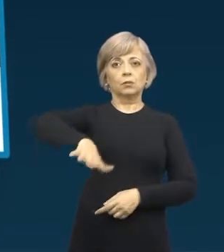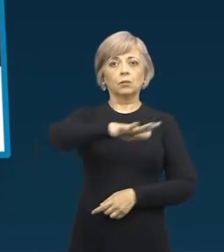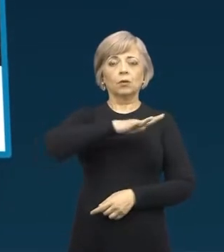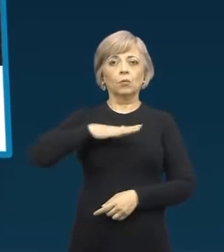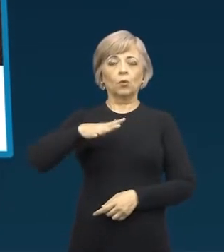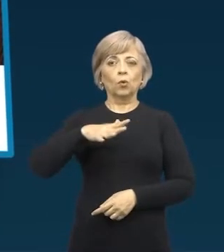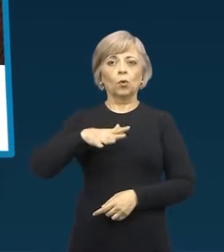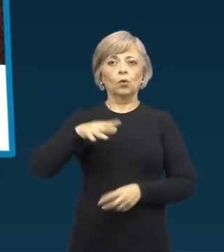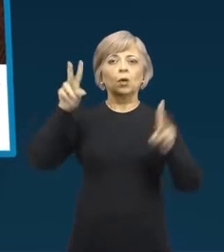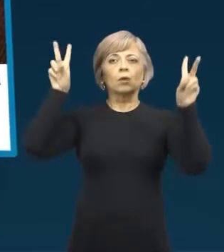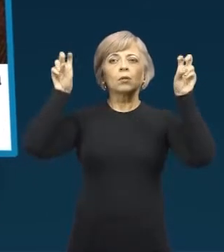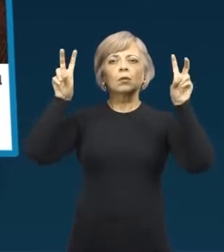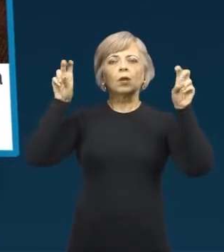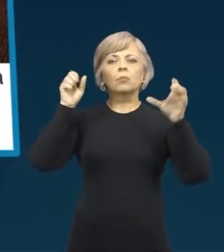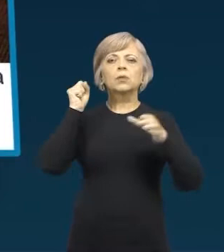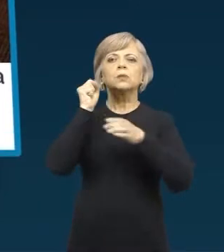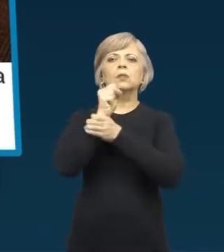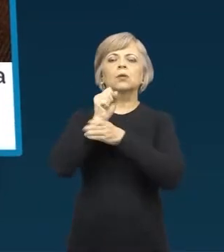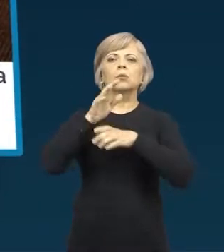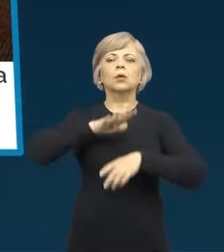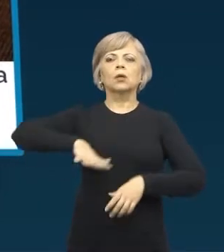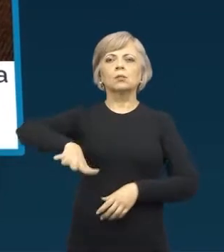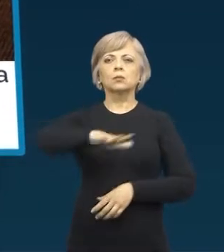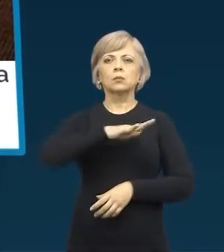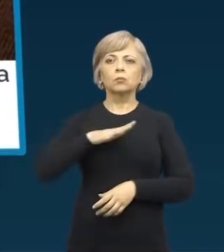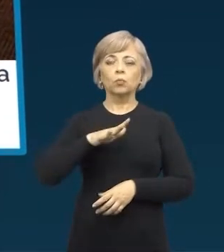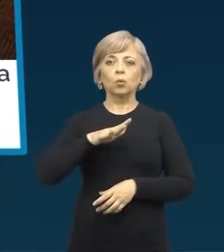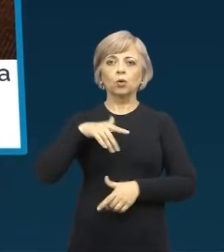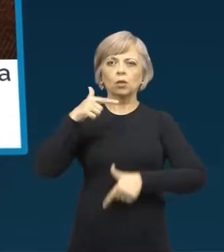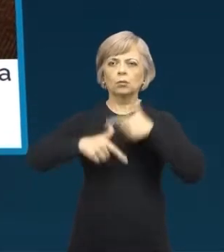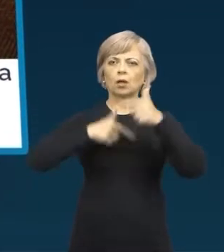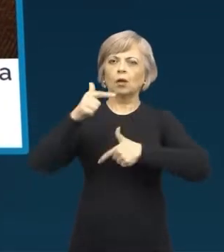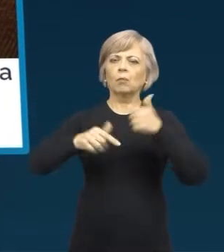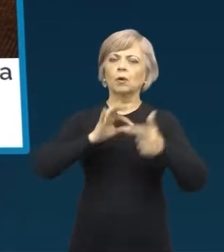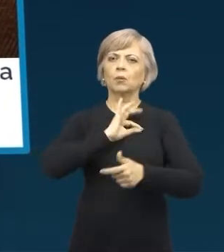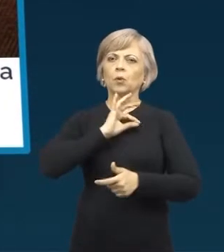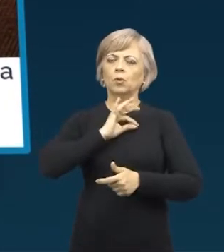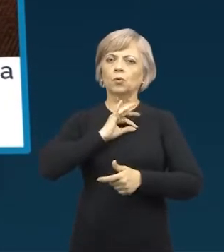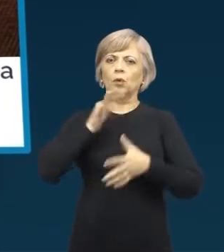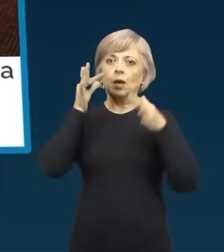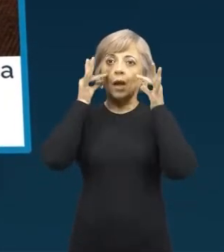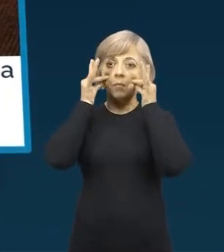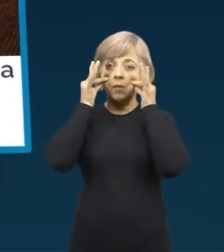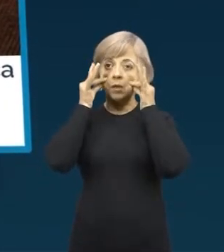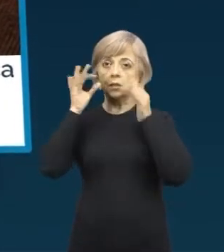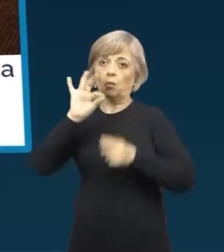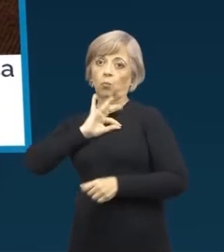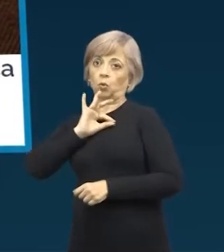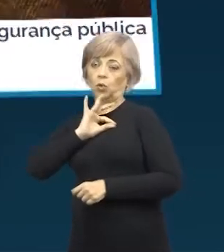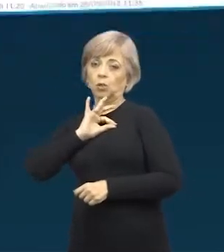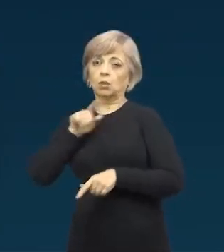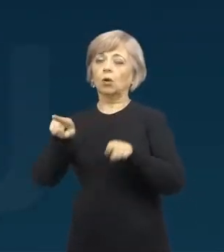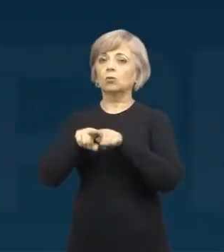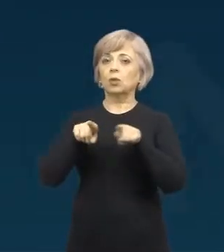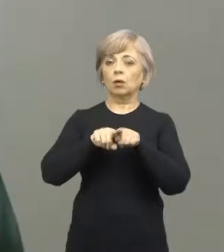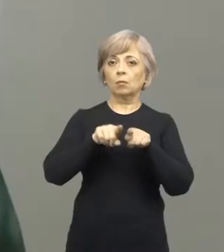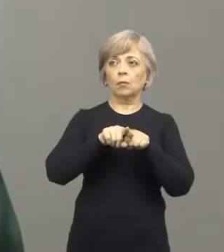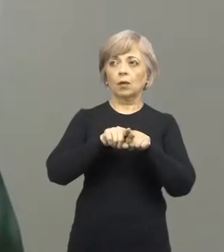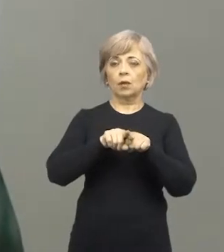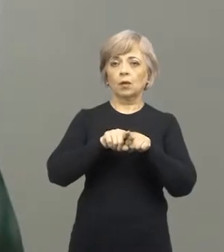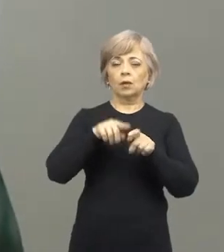tratou do tema segurança pública e operações policiais, com a presença tanto de policiais